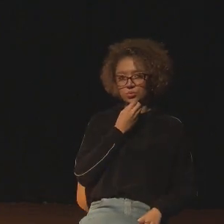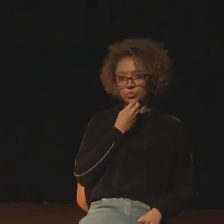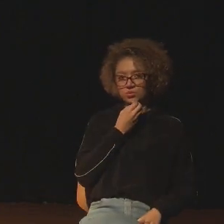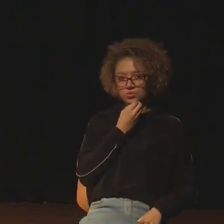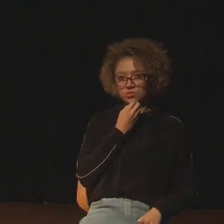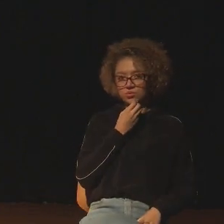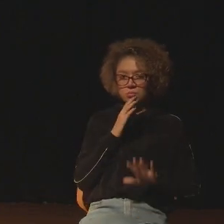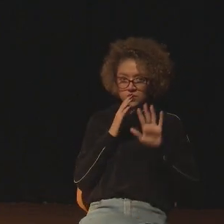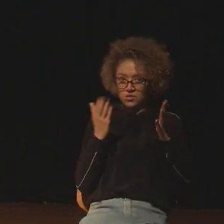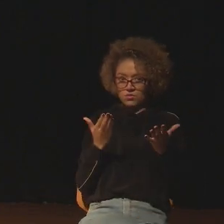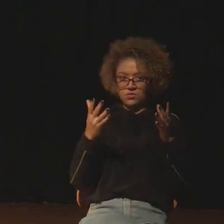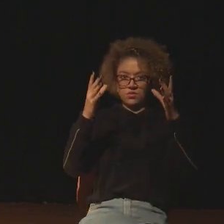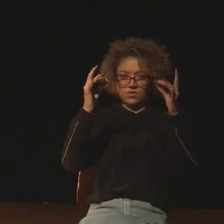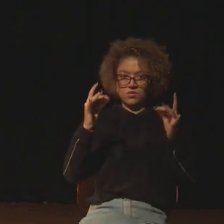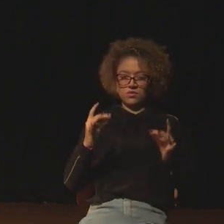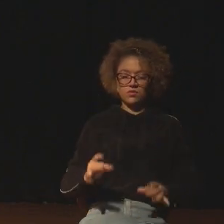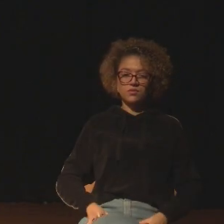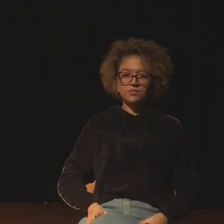mais em detalhe